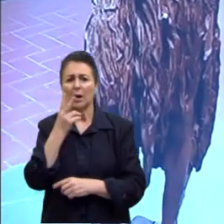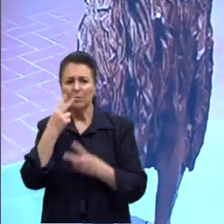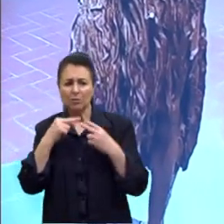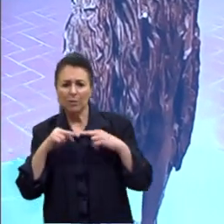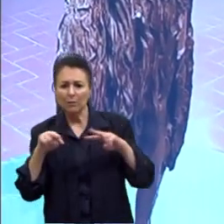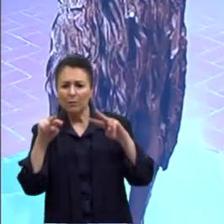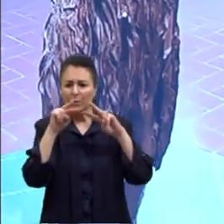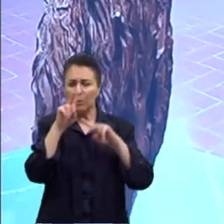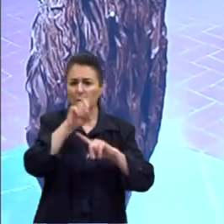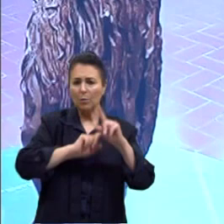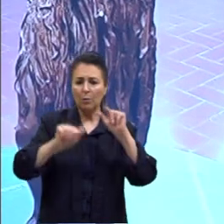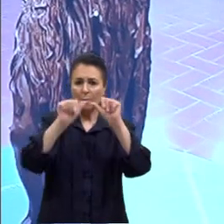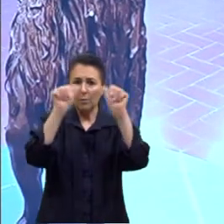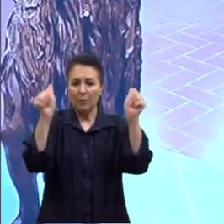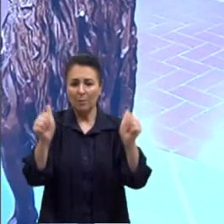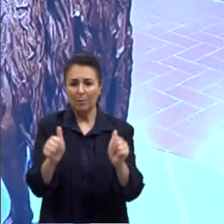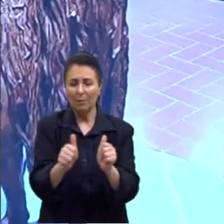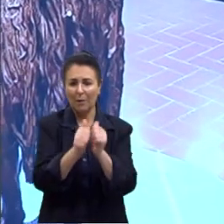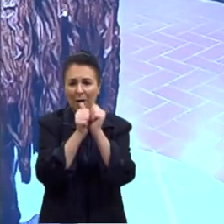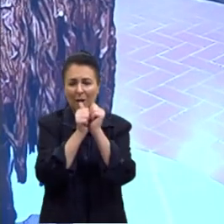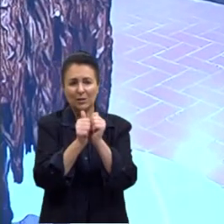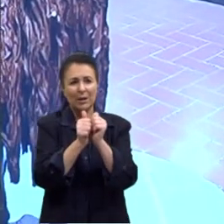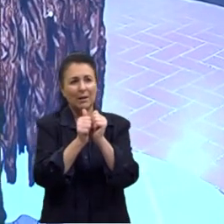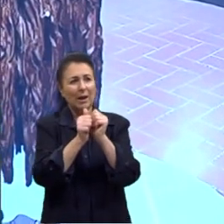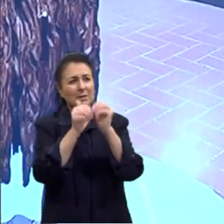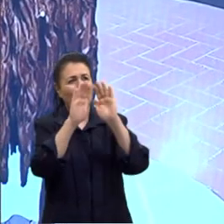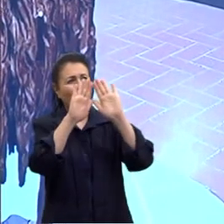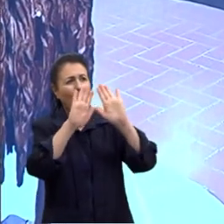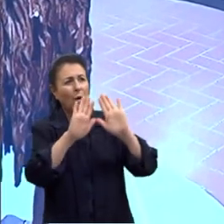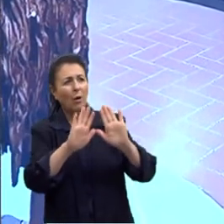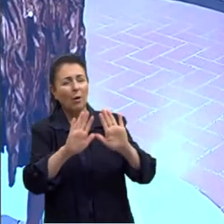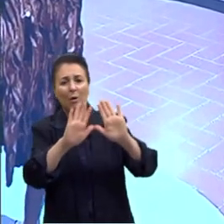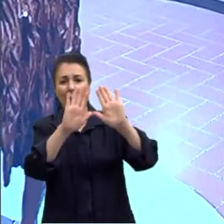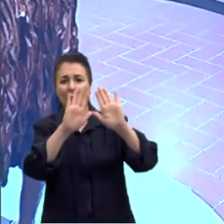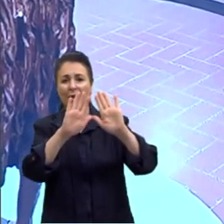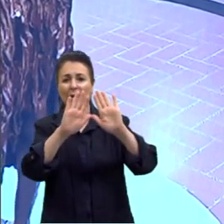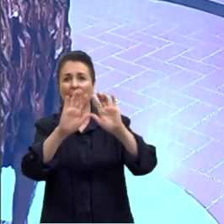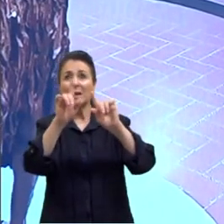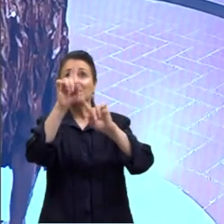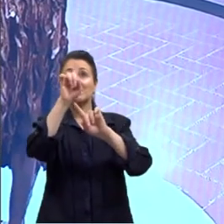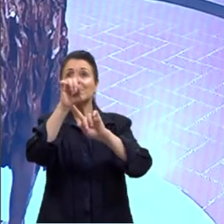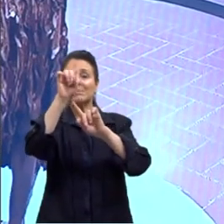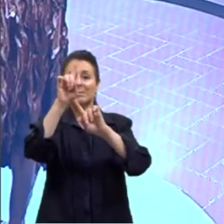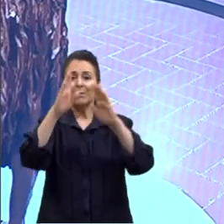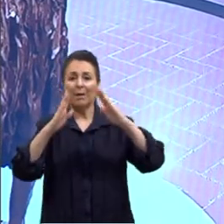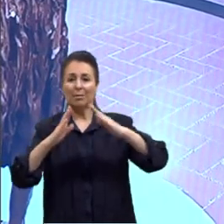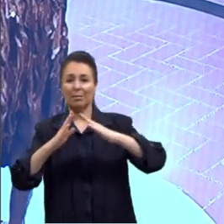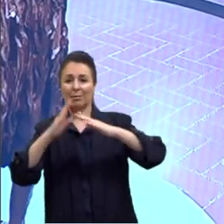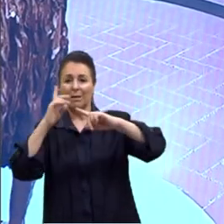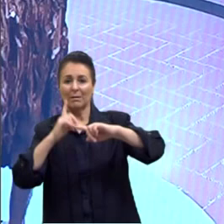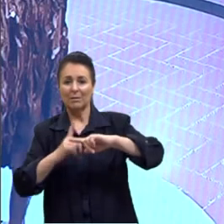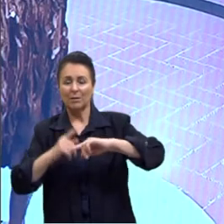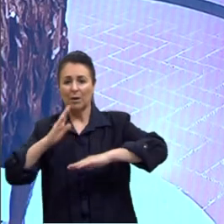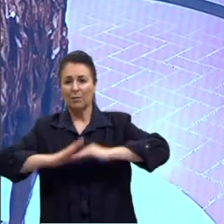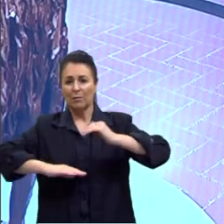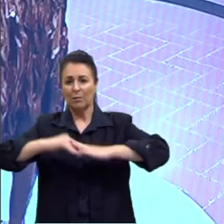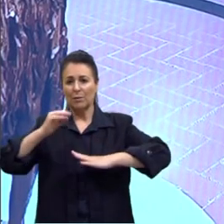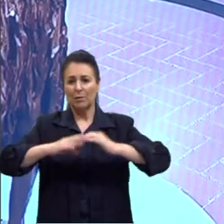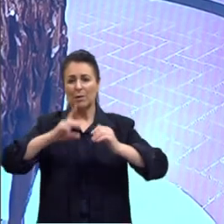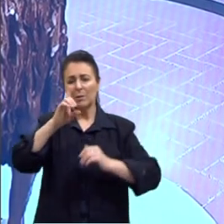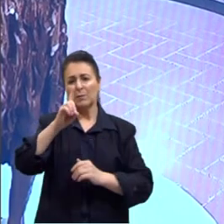alguma imagem né desta obra magnífica que é e da Capela Sistina foi construída entre